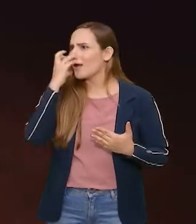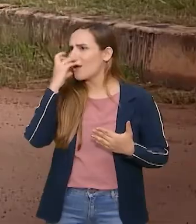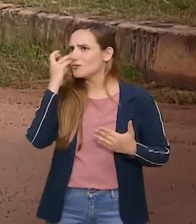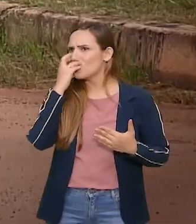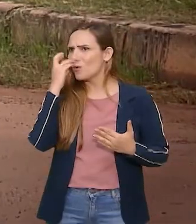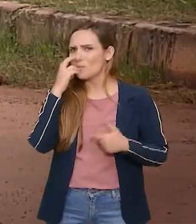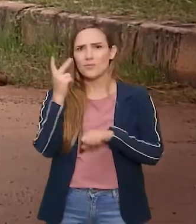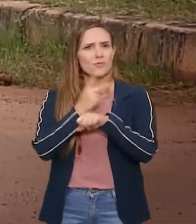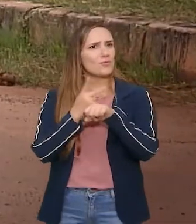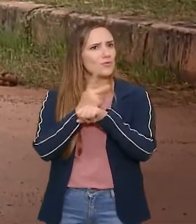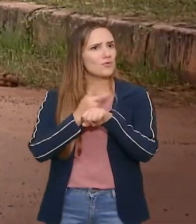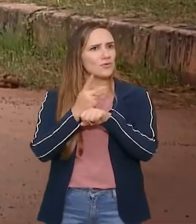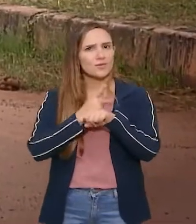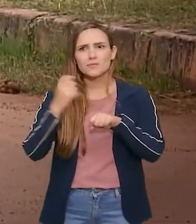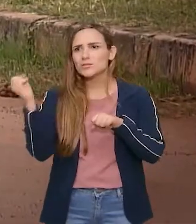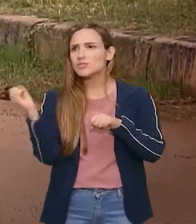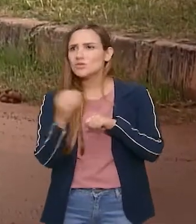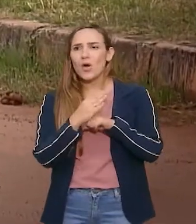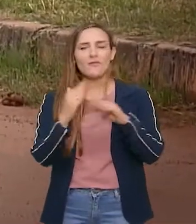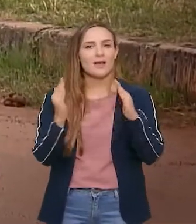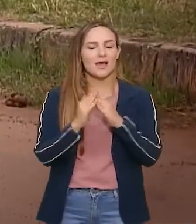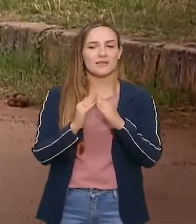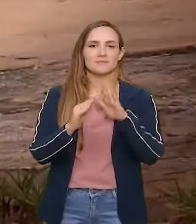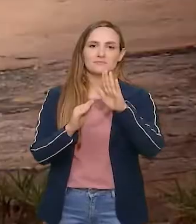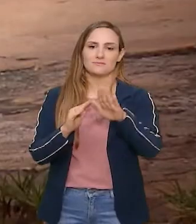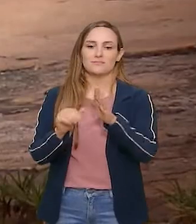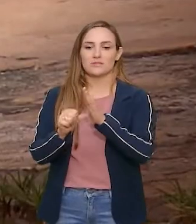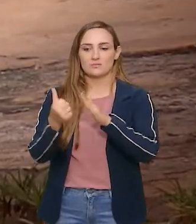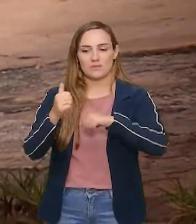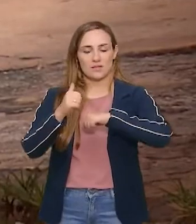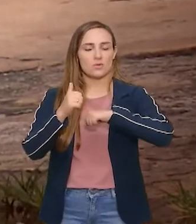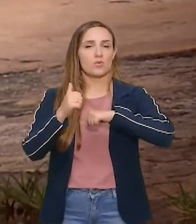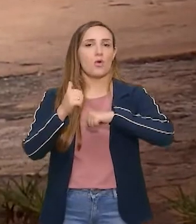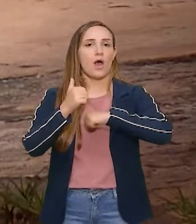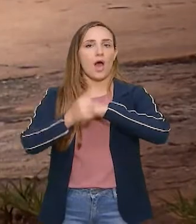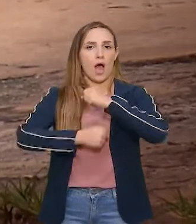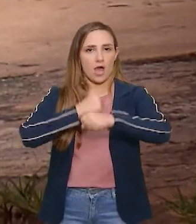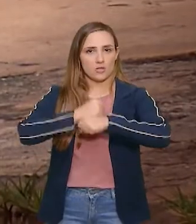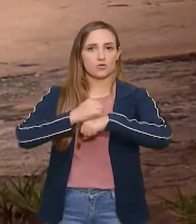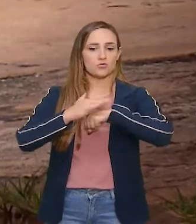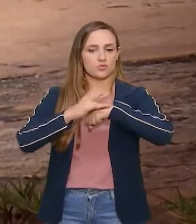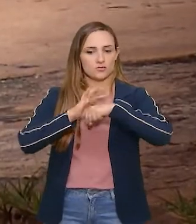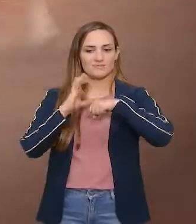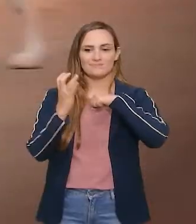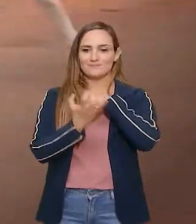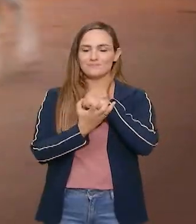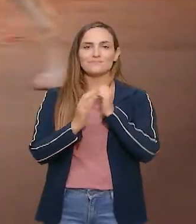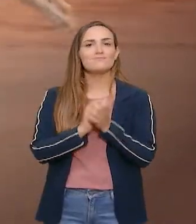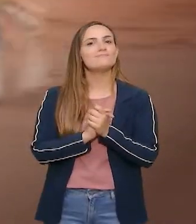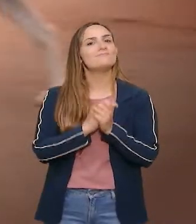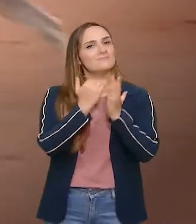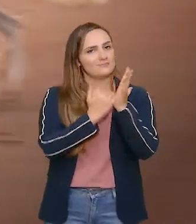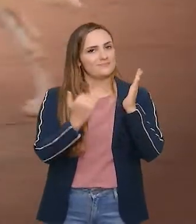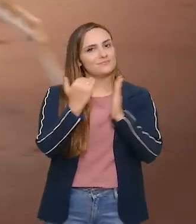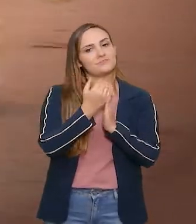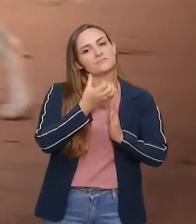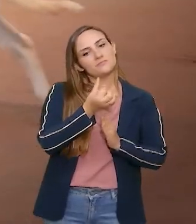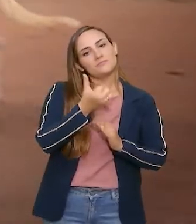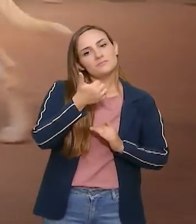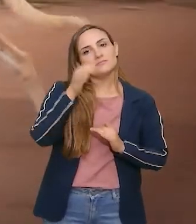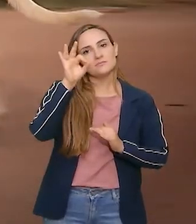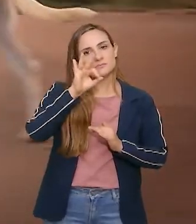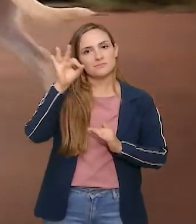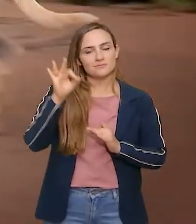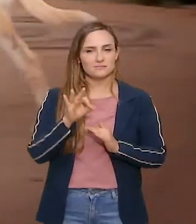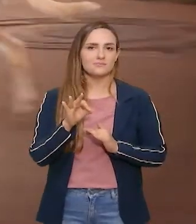combinar? O que mais tem por aí é bicho em busca de um novo lar. Mas no primeiro ano da pandemia do coronavírus, o número de animais abandonados